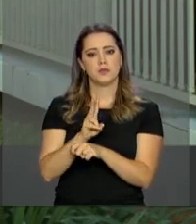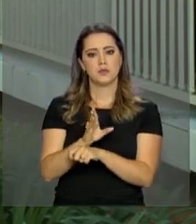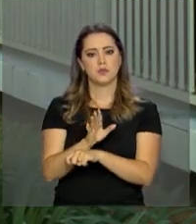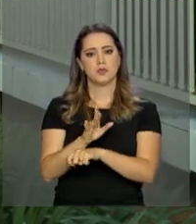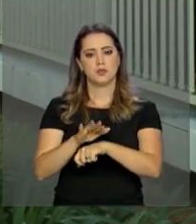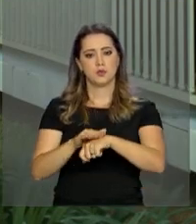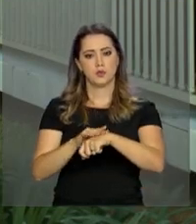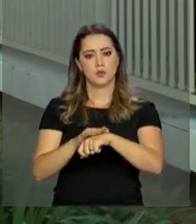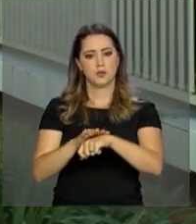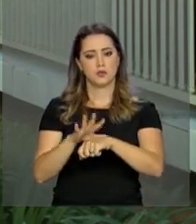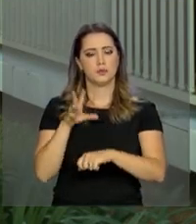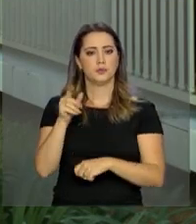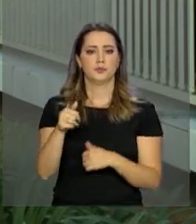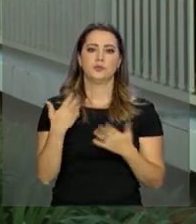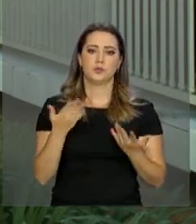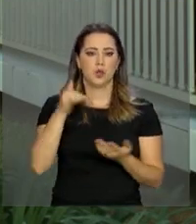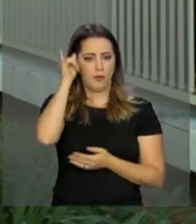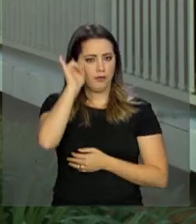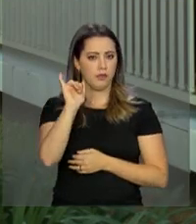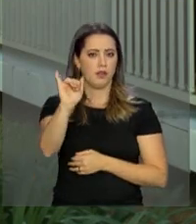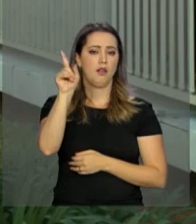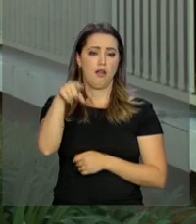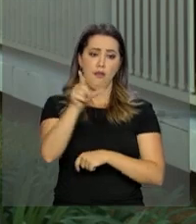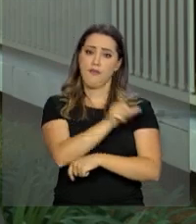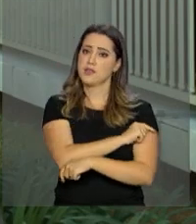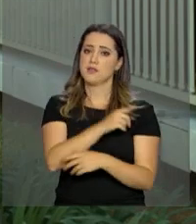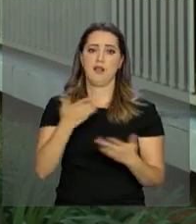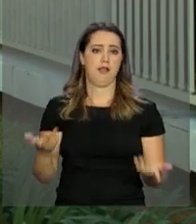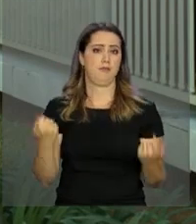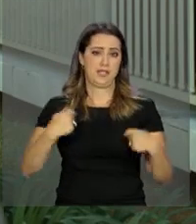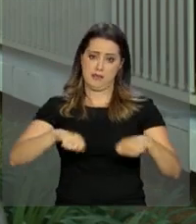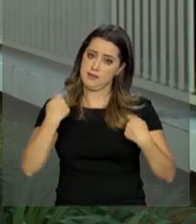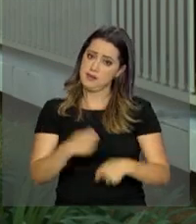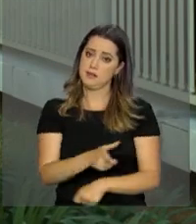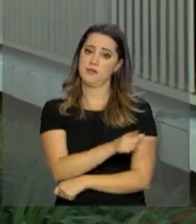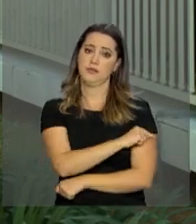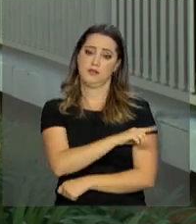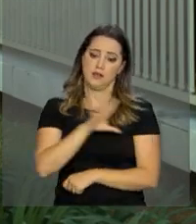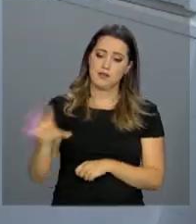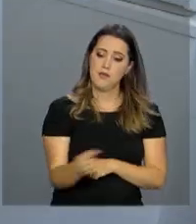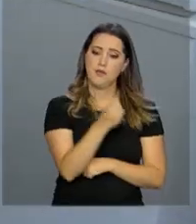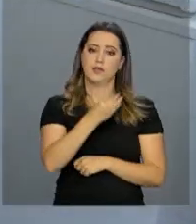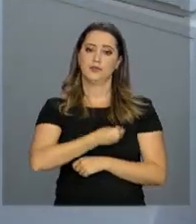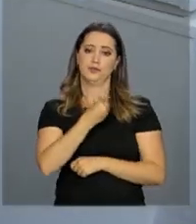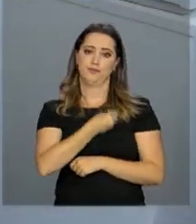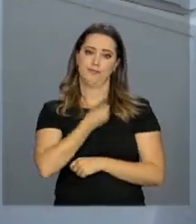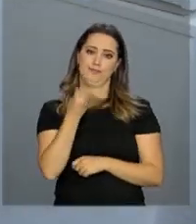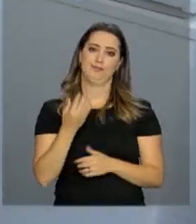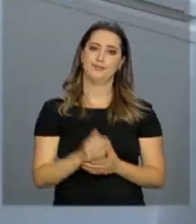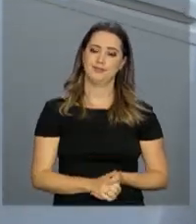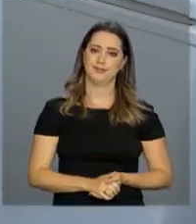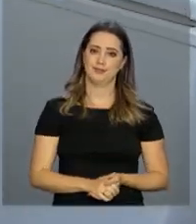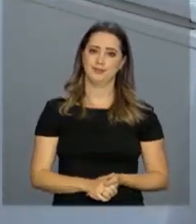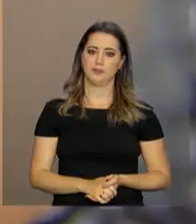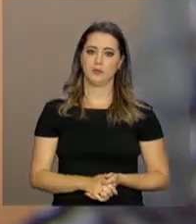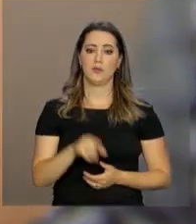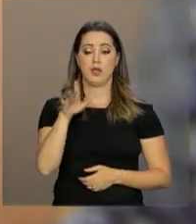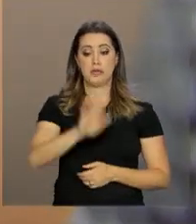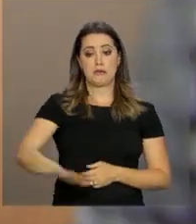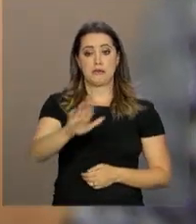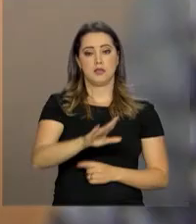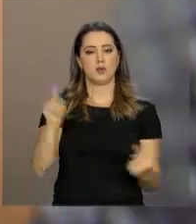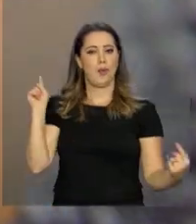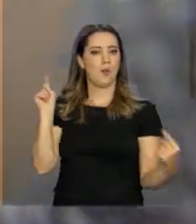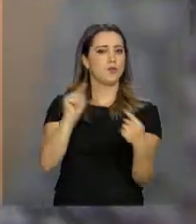doenças então prevenir é vacinar vacinar é salvar vidas as crianças são o público alvo